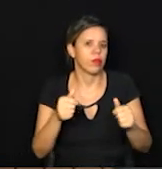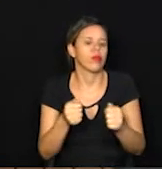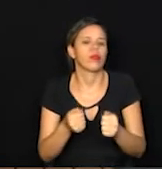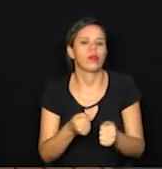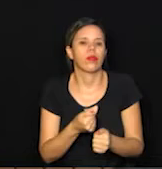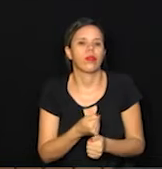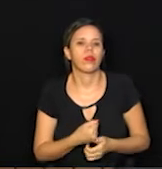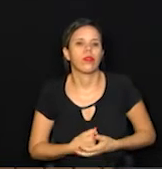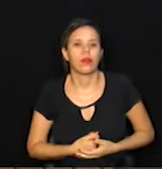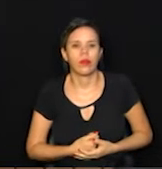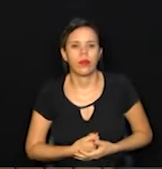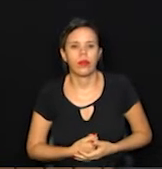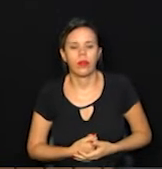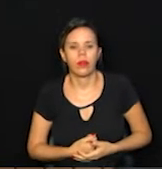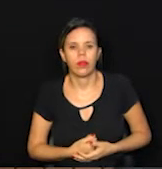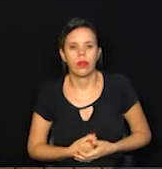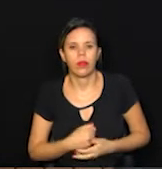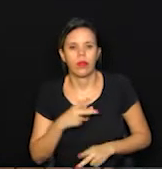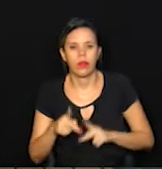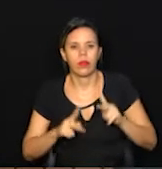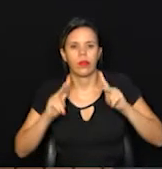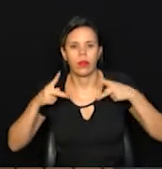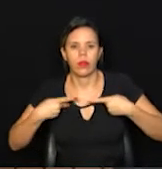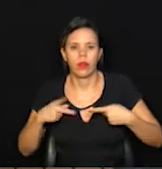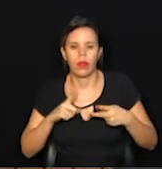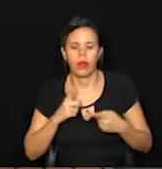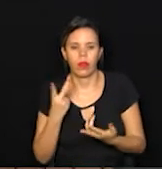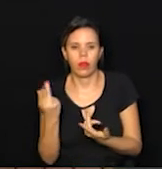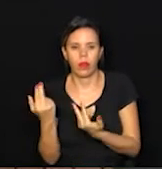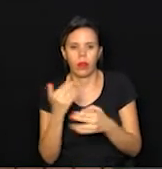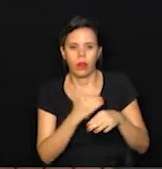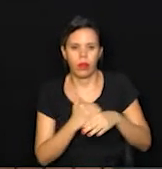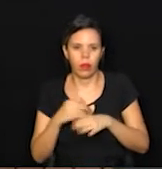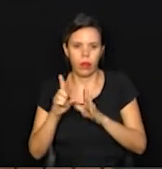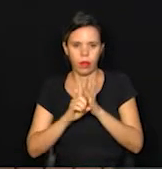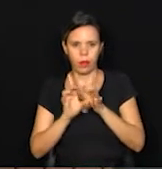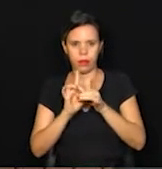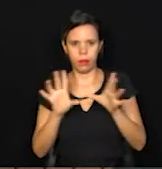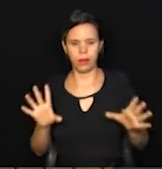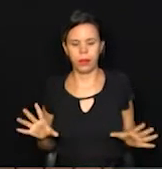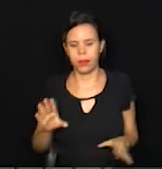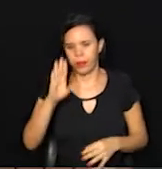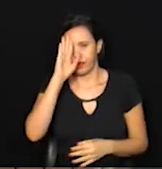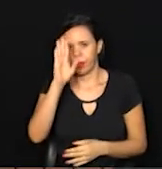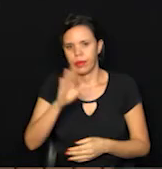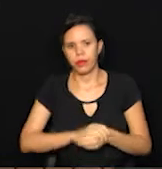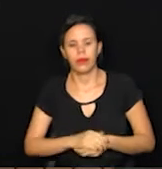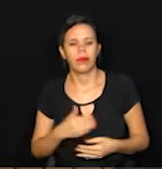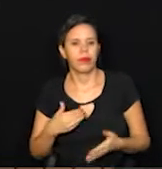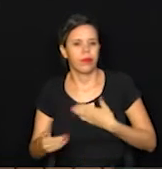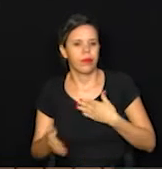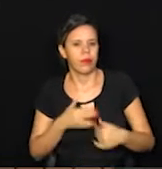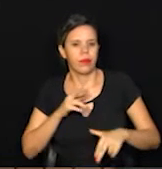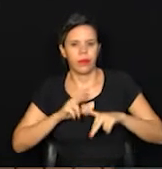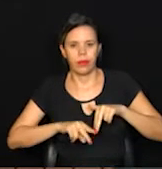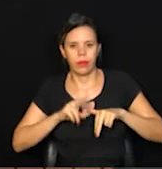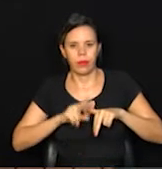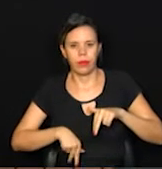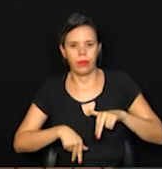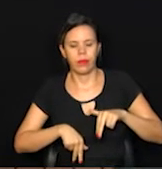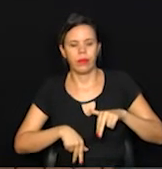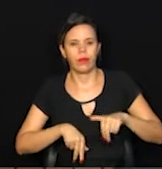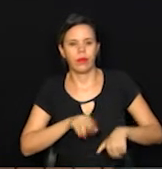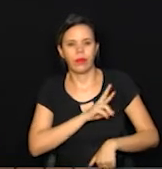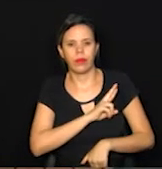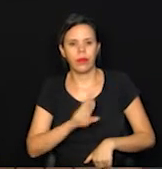todas e todes. Todos os seres humanos têm o mesmo direito e liberdades fundamentais, independente de gênero, orientação